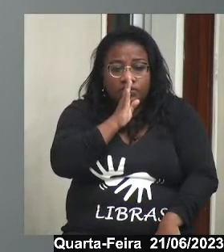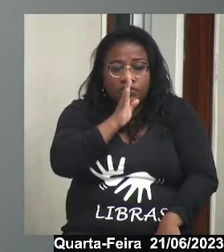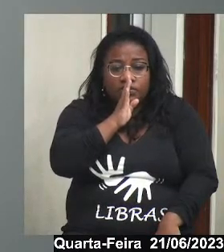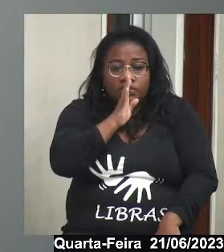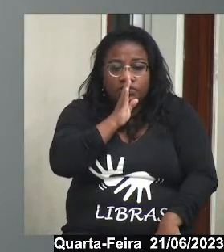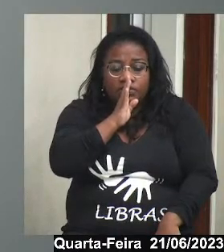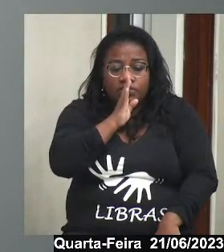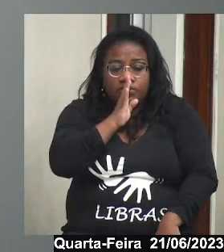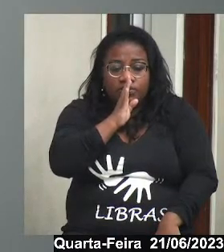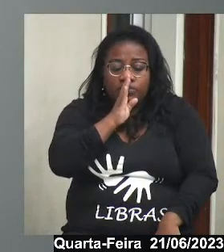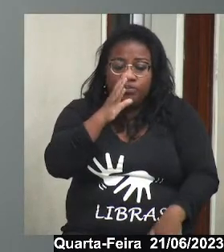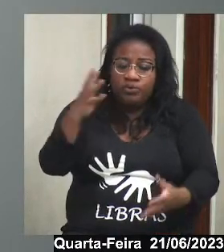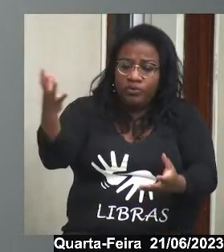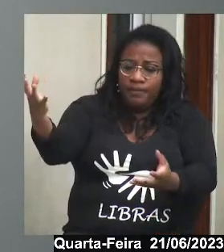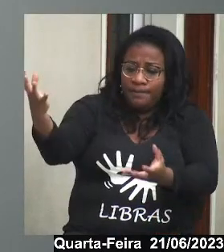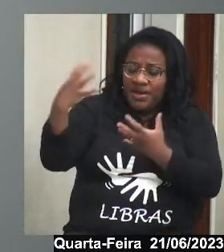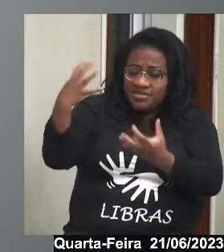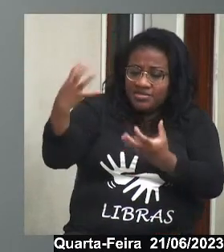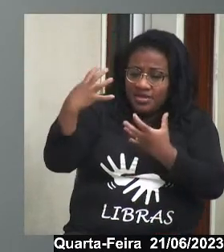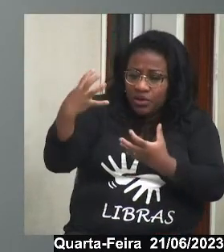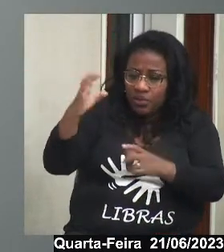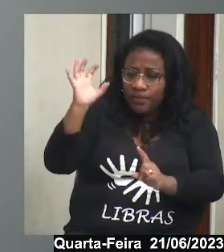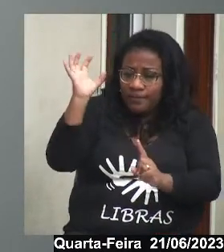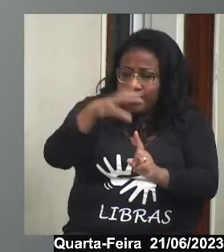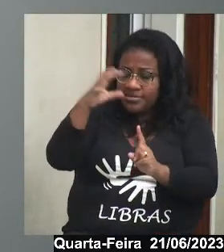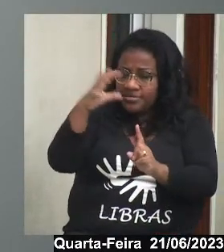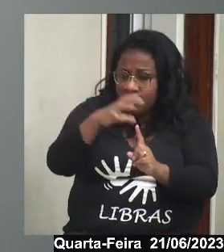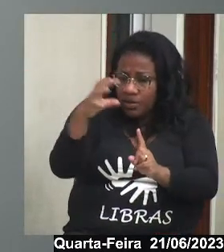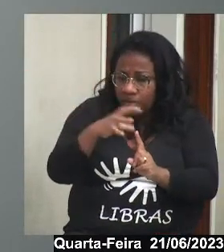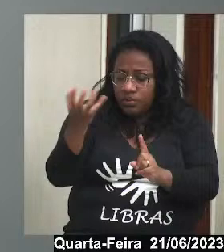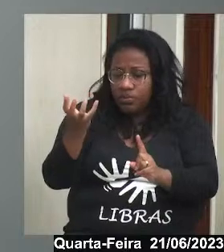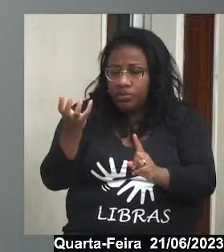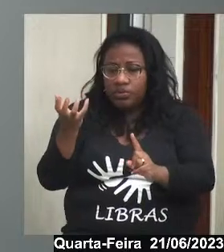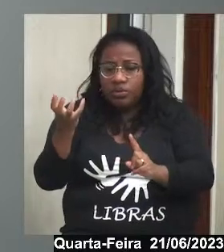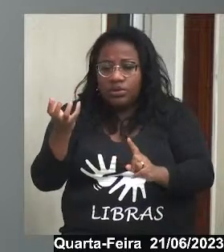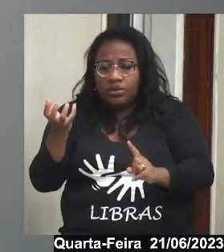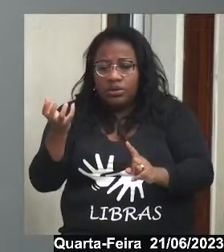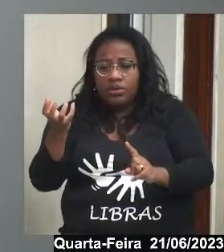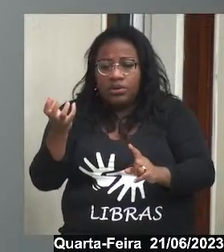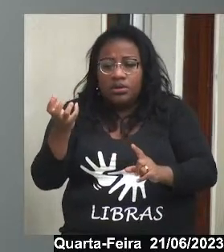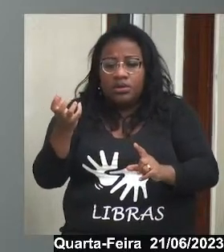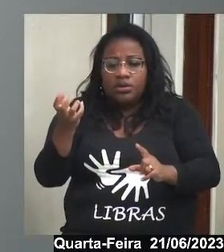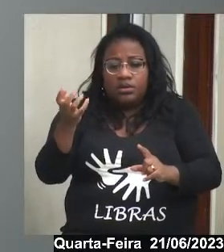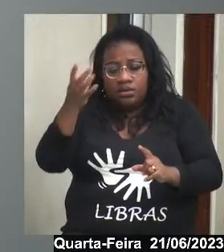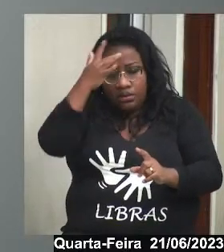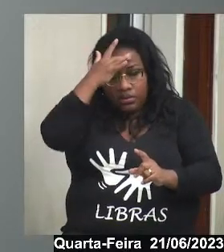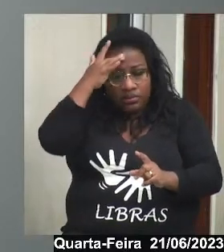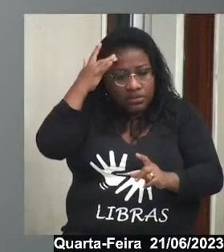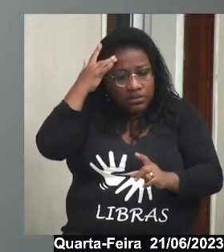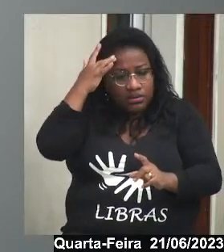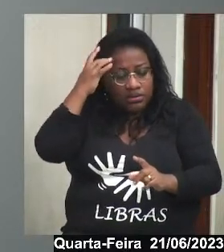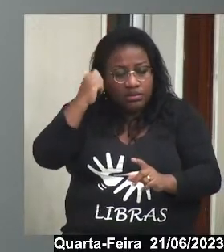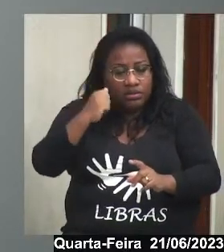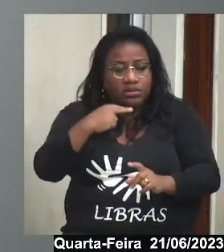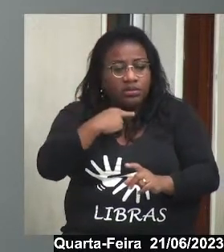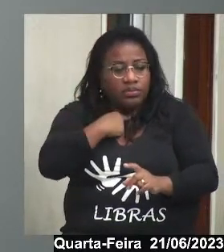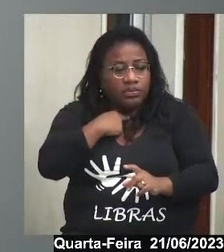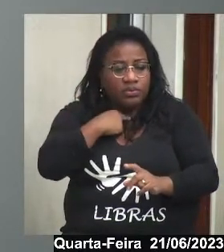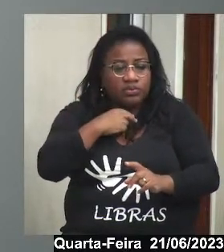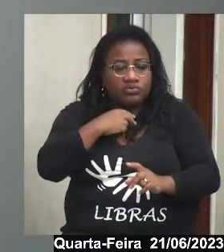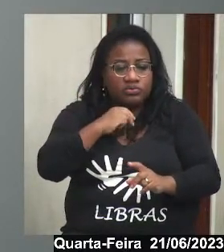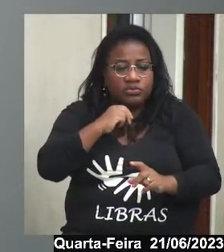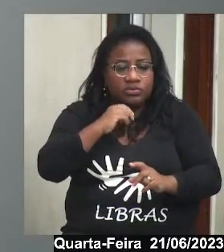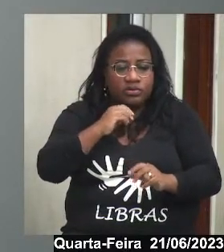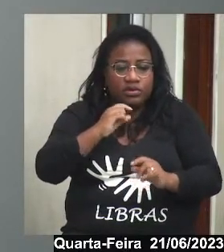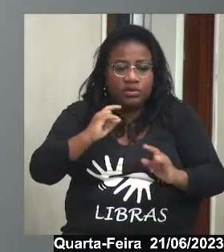Por coação, por pressão, pelo som alto, pelas cadeiras em volta da barraca, a pessoa não consegue nem montar nem